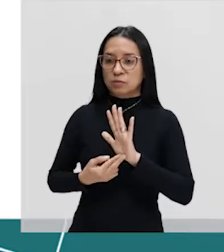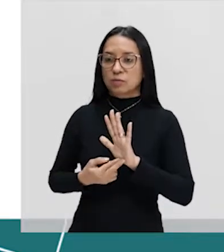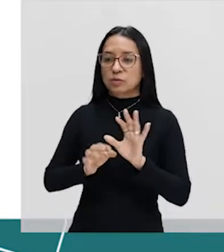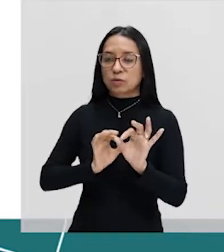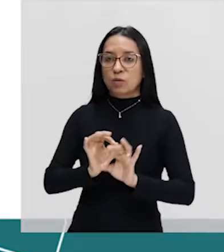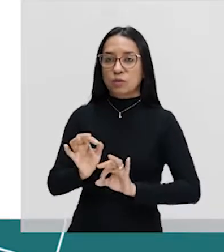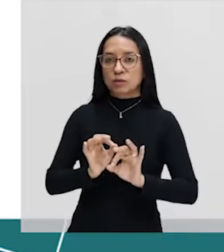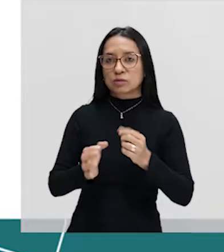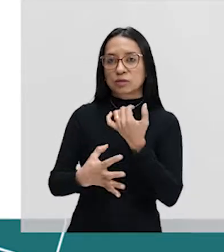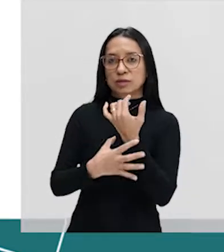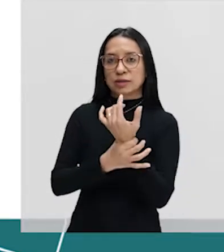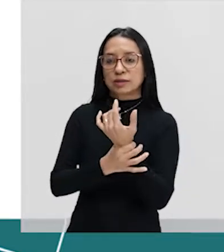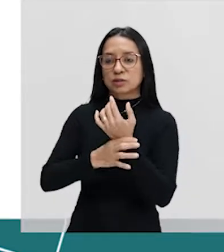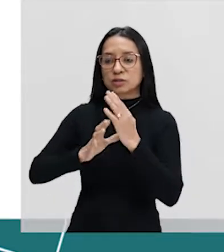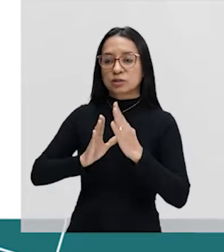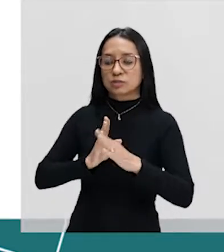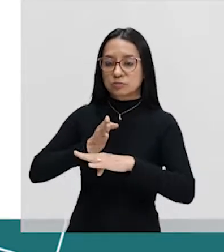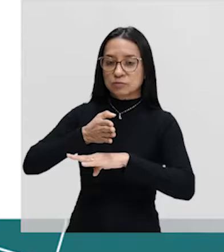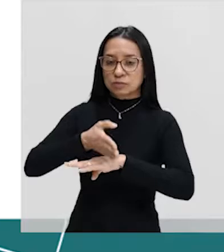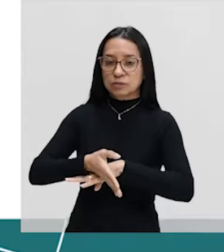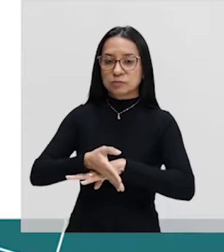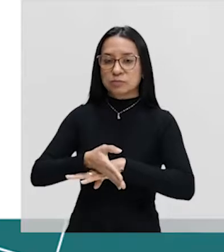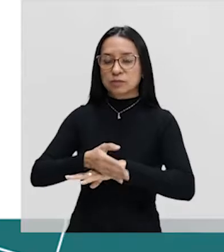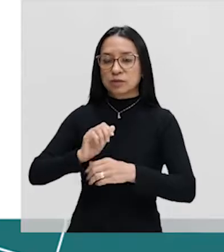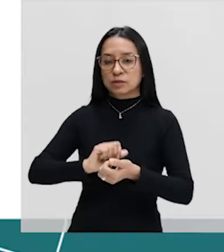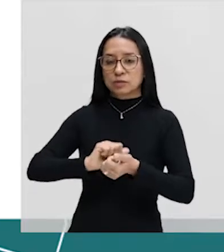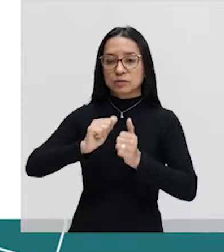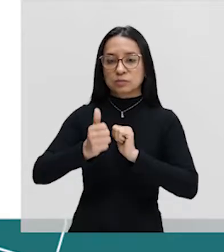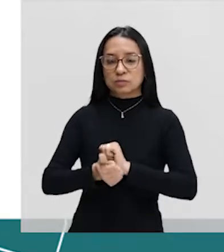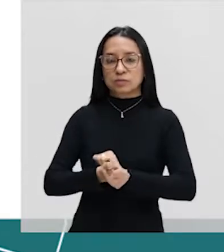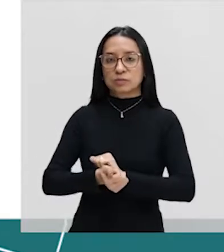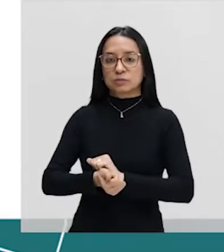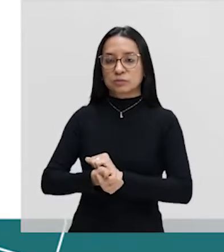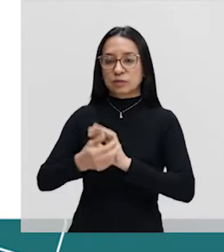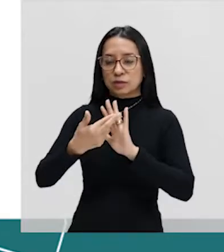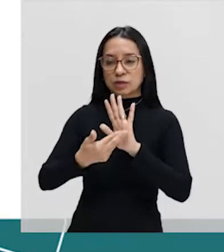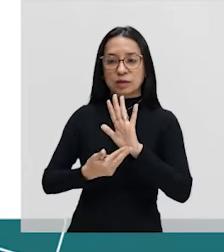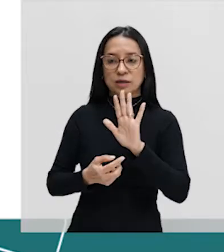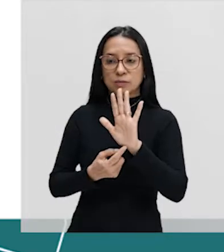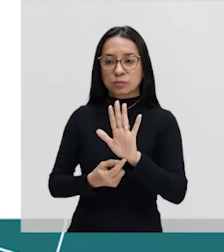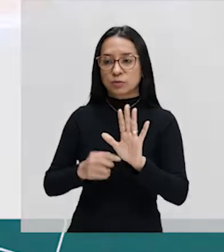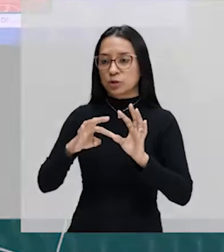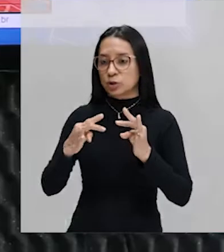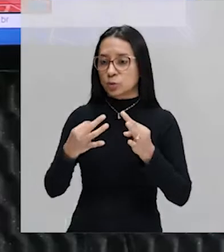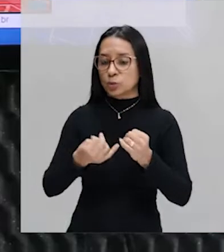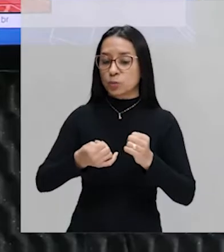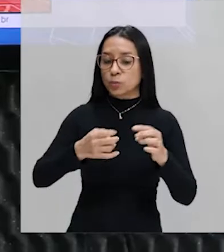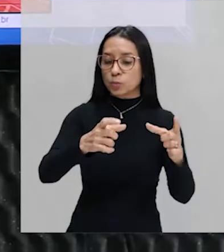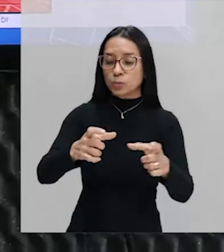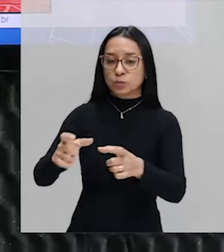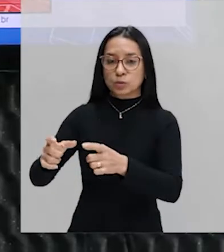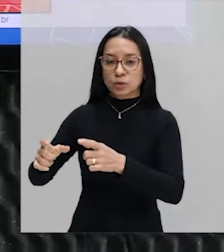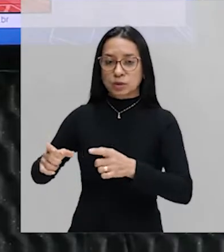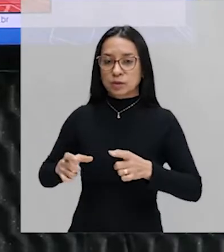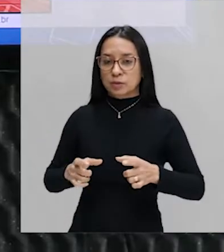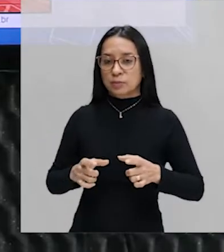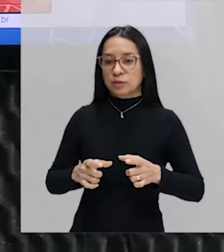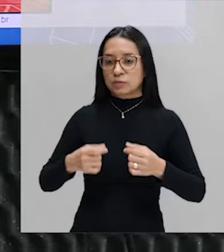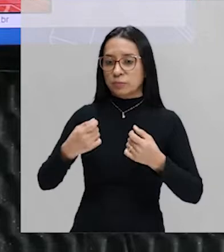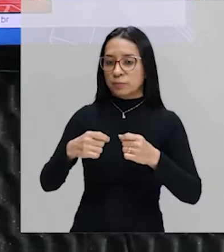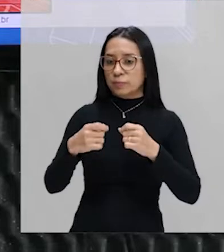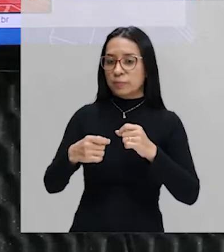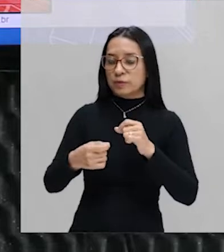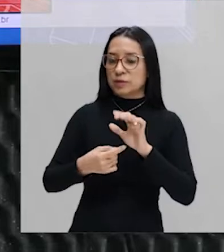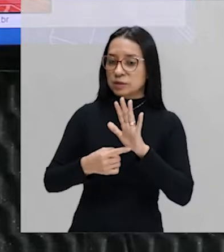que todos os espaços esportivos e educativos devem proporcionar condições de acesso e uso para pessoas